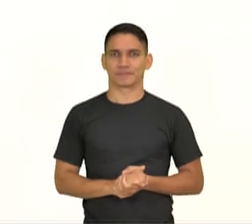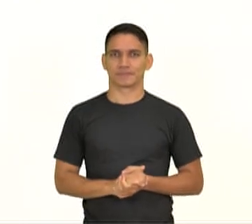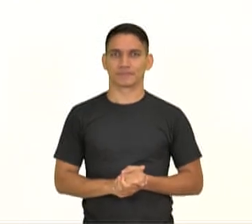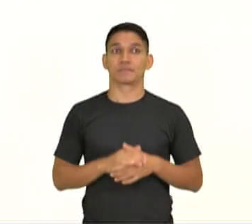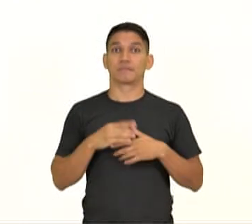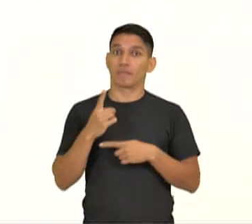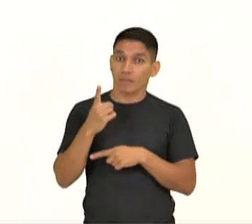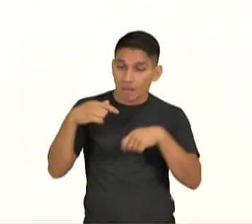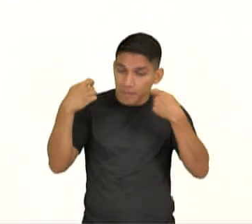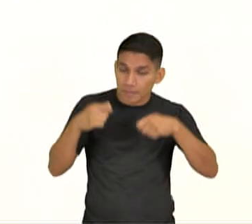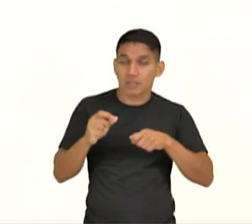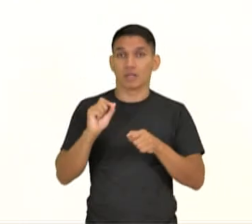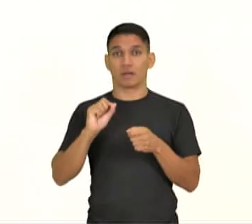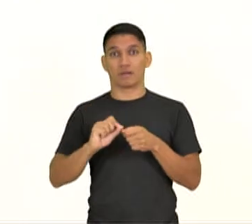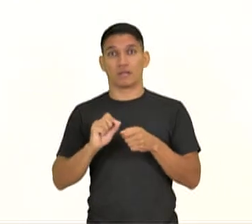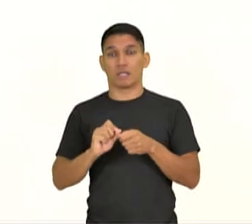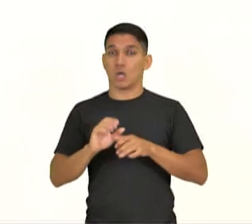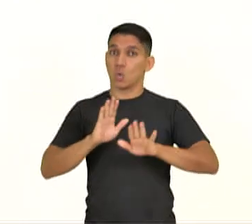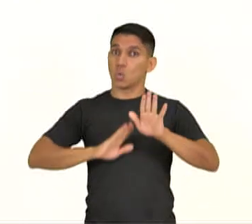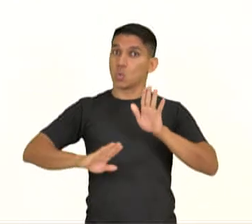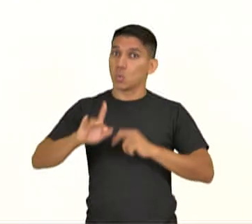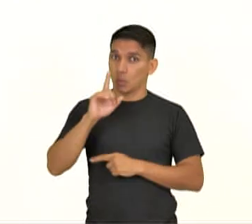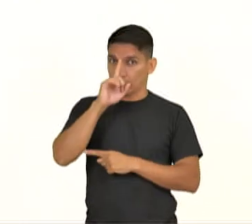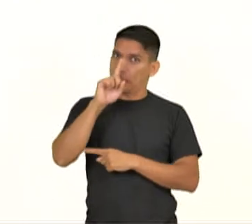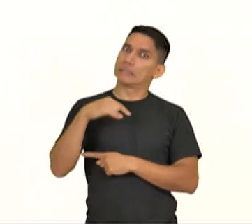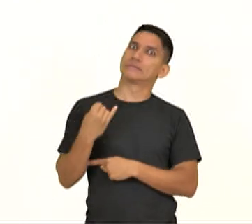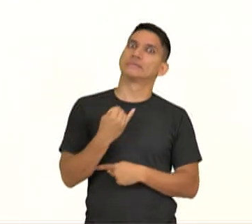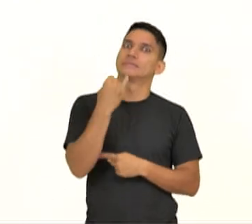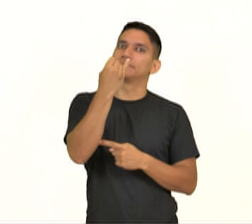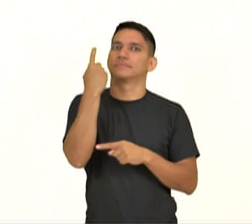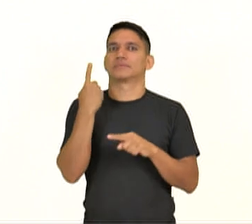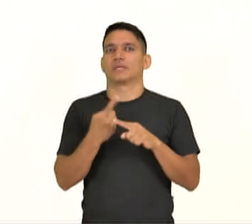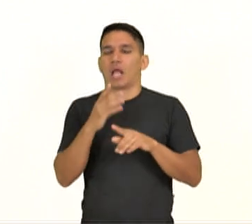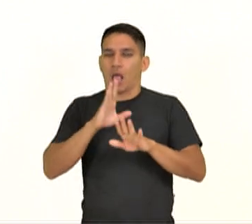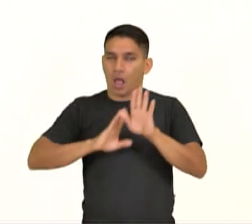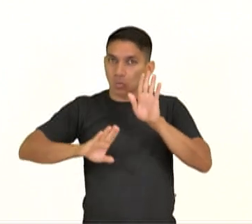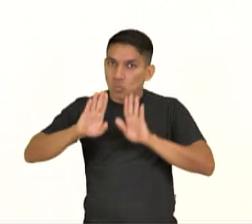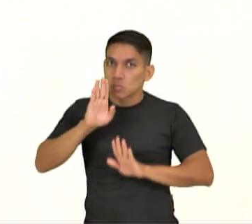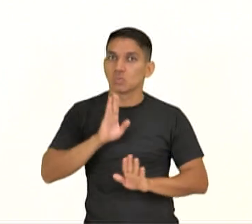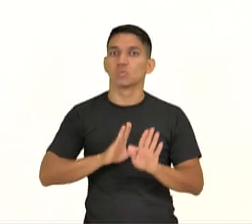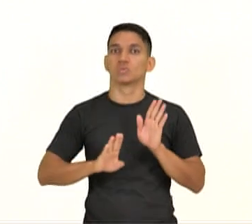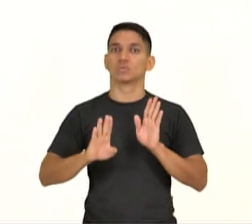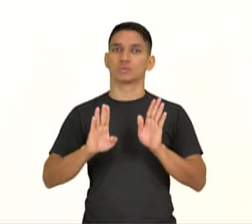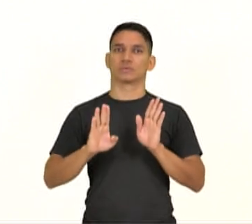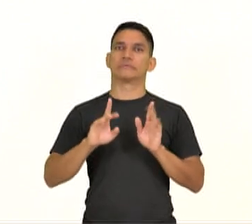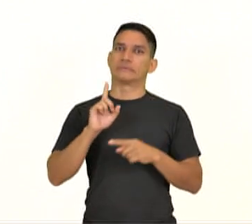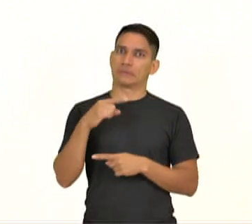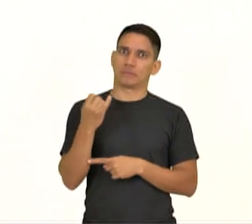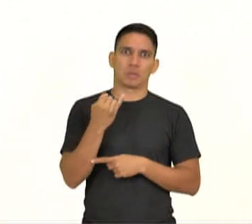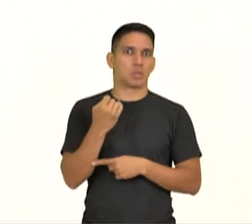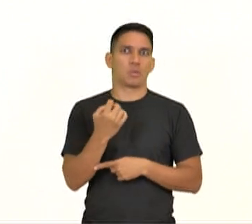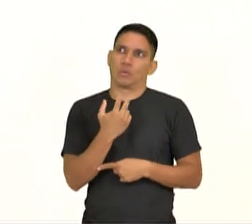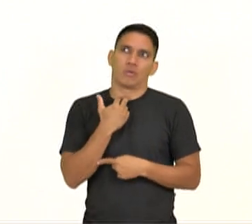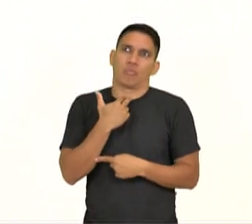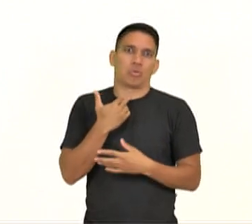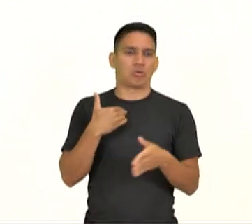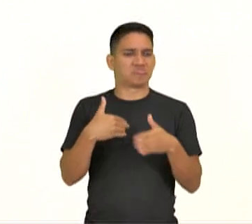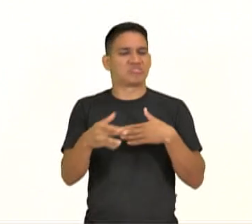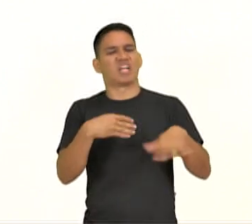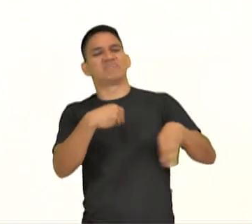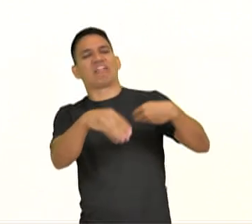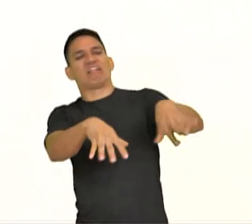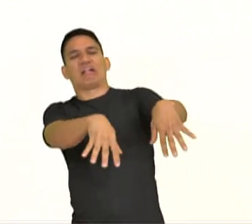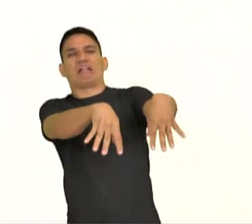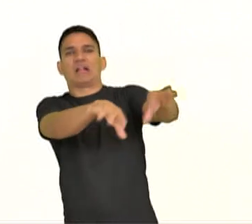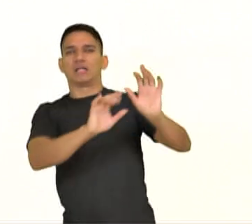Eles devem ser realizados com bastante cuidado, isso é bem importante, tem que ser realizado com bastante cuidado. Então, não pode ser feito de qualquer forma,